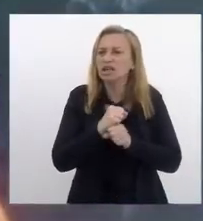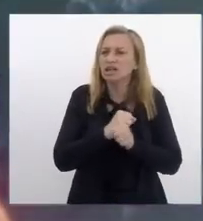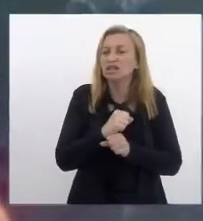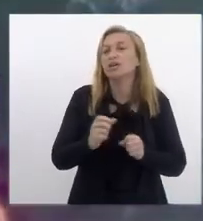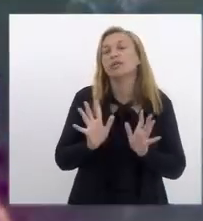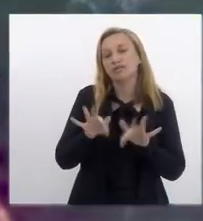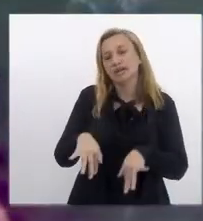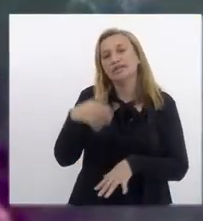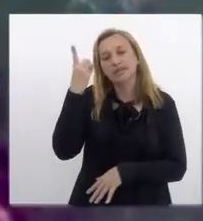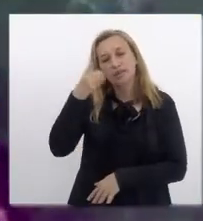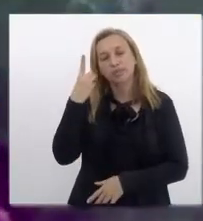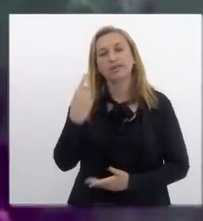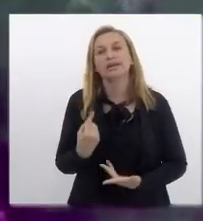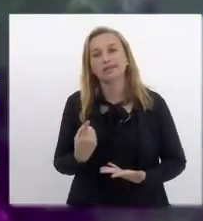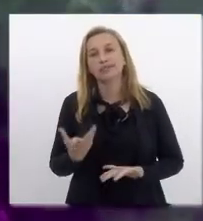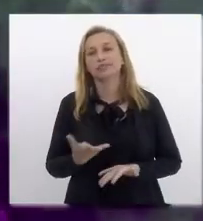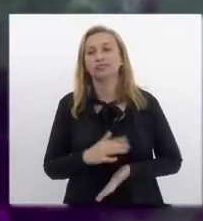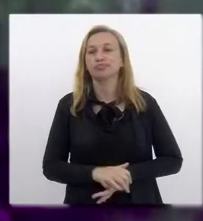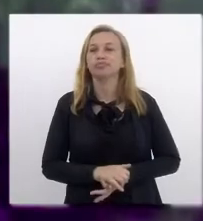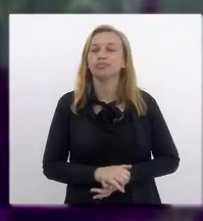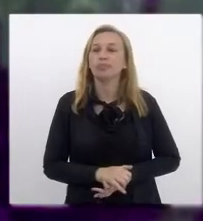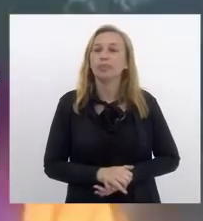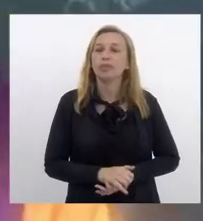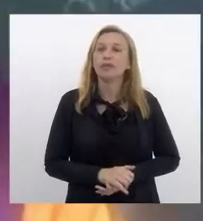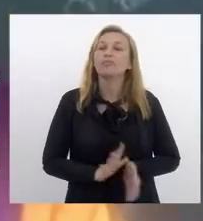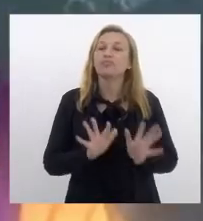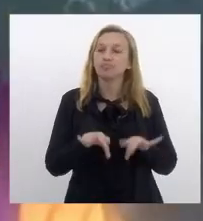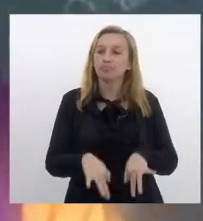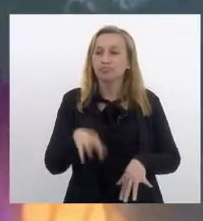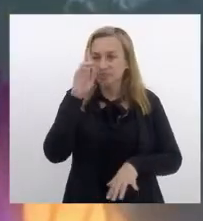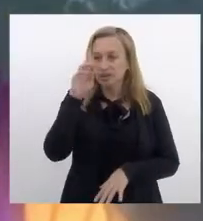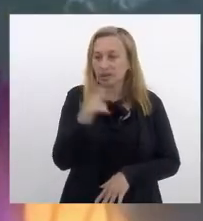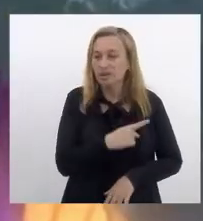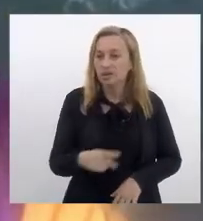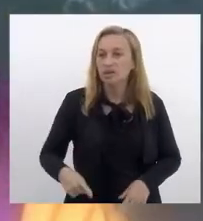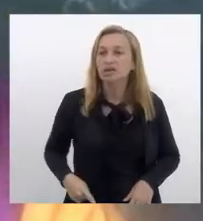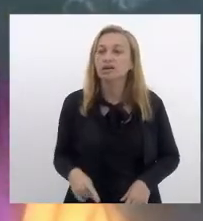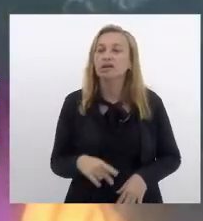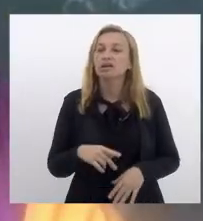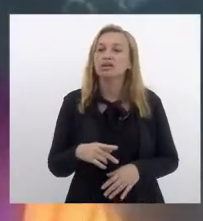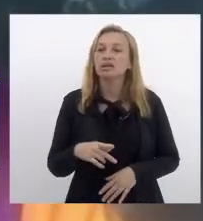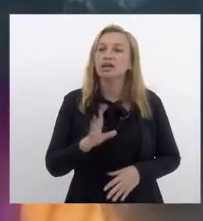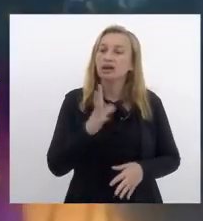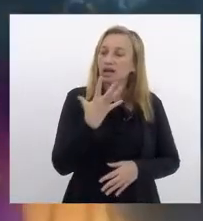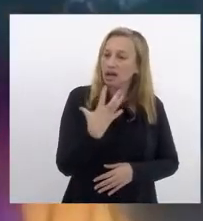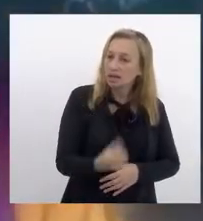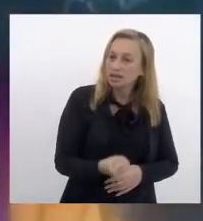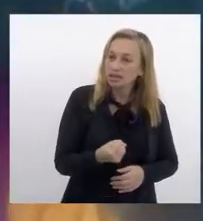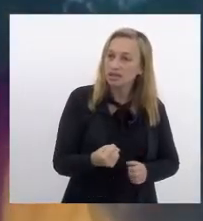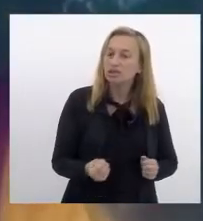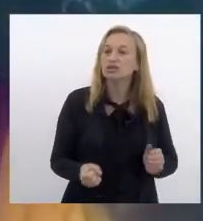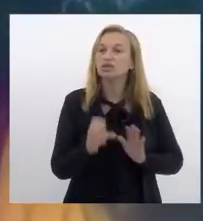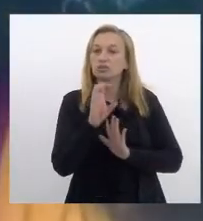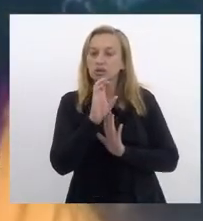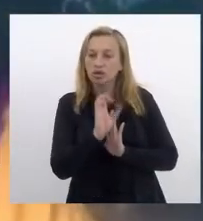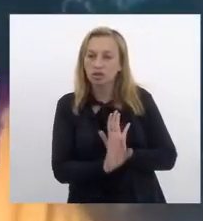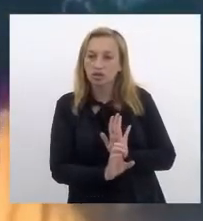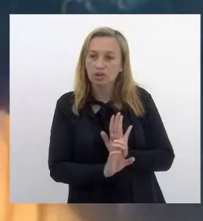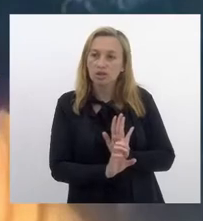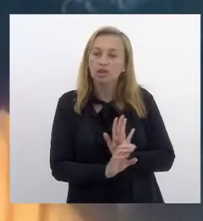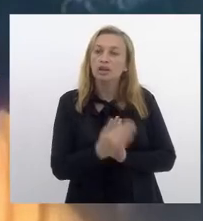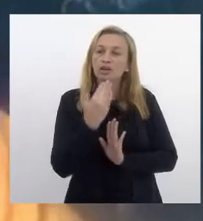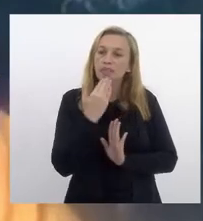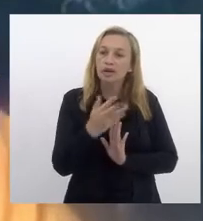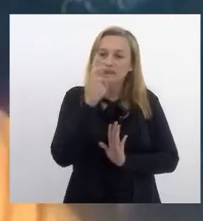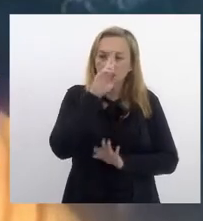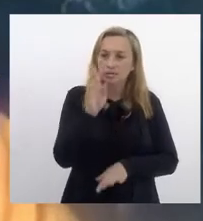por favor, deputada. De popular. Então, para concluir, senhor presidente, o parecer é favorável com emendas e